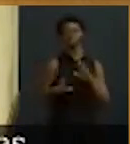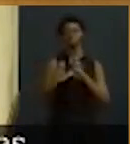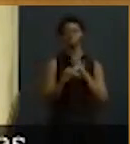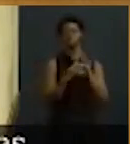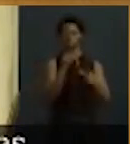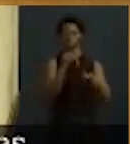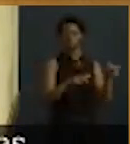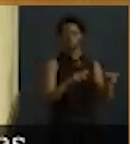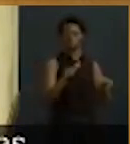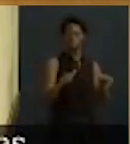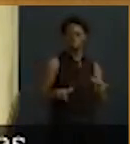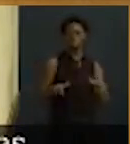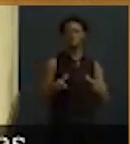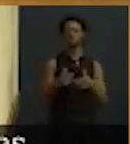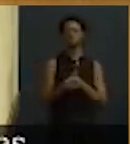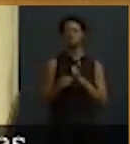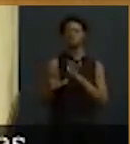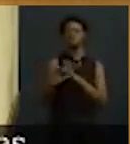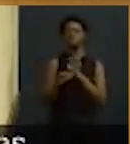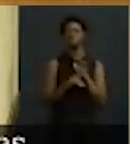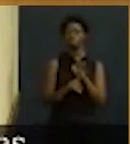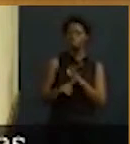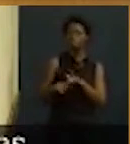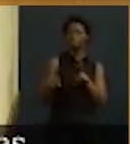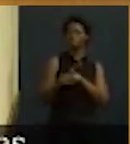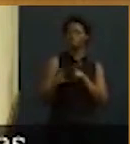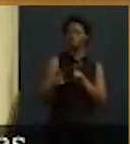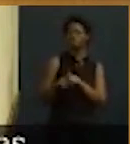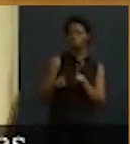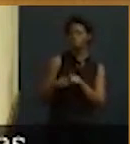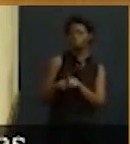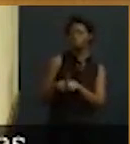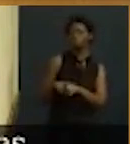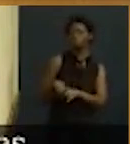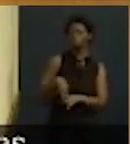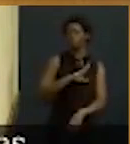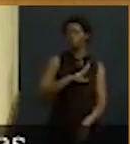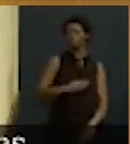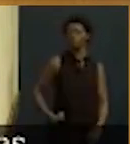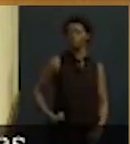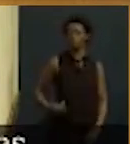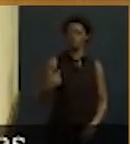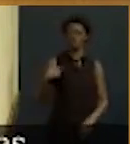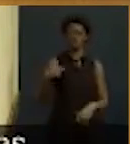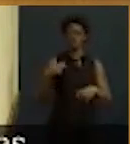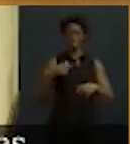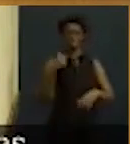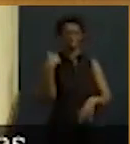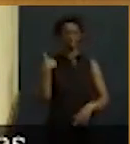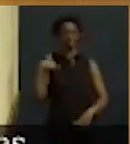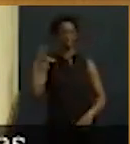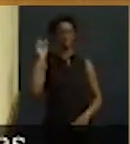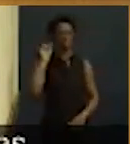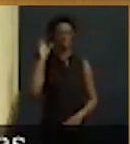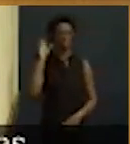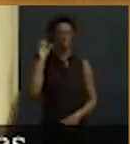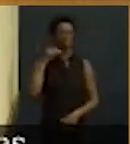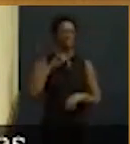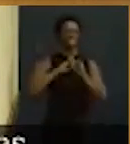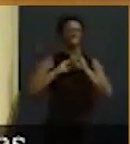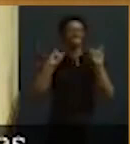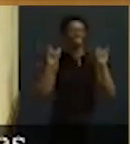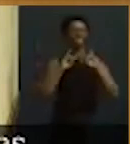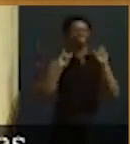e ao assalto aos cofres públicos. Hoje mesmo, pela manhã, quando saí para vir para cá, liguei o rádio do carro e já havia uma